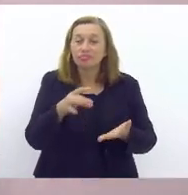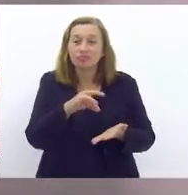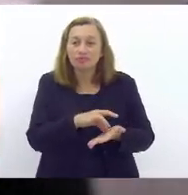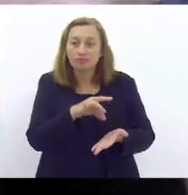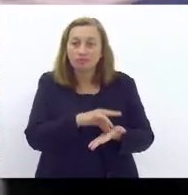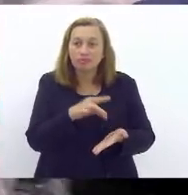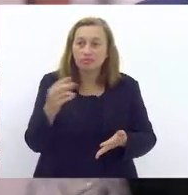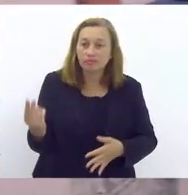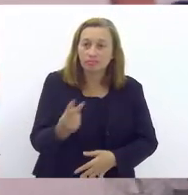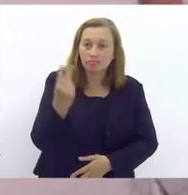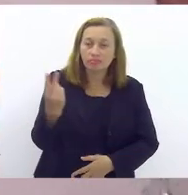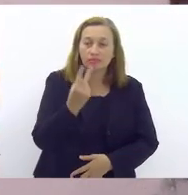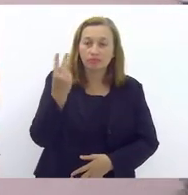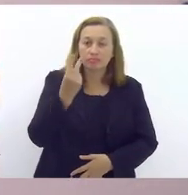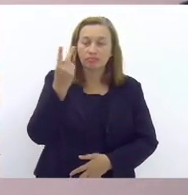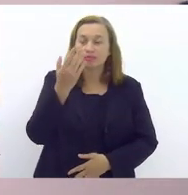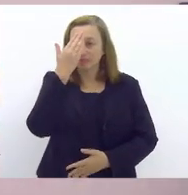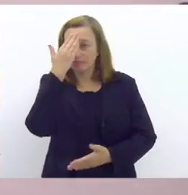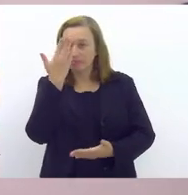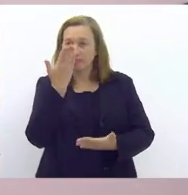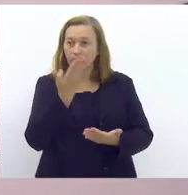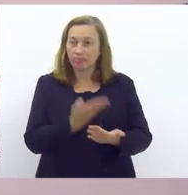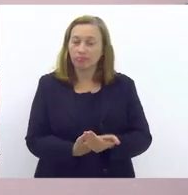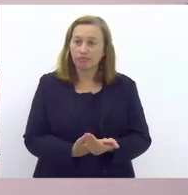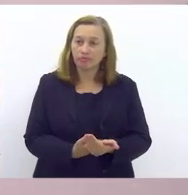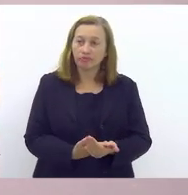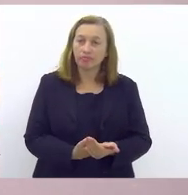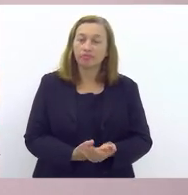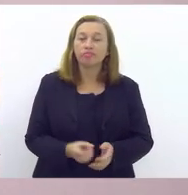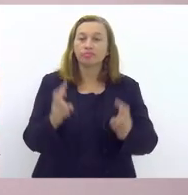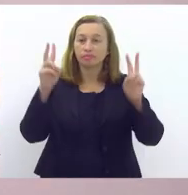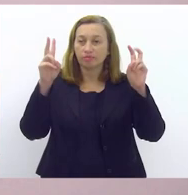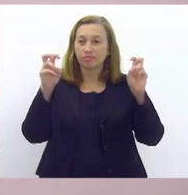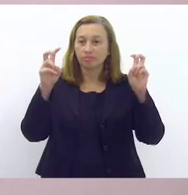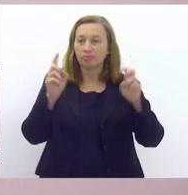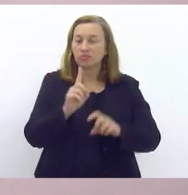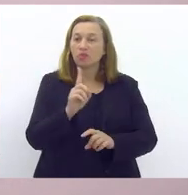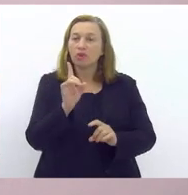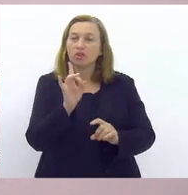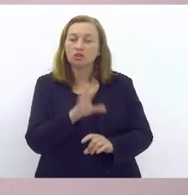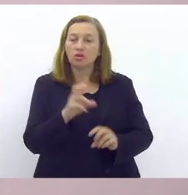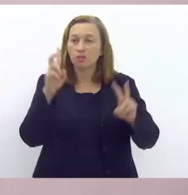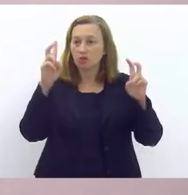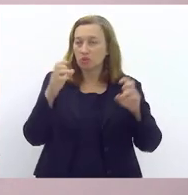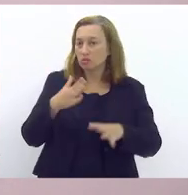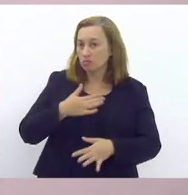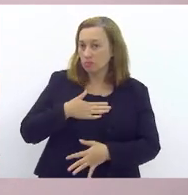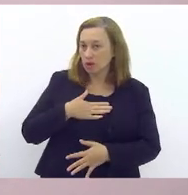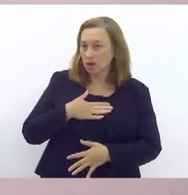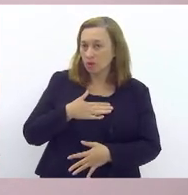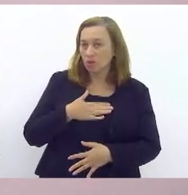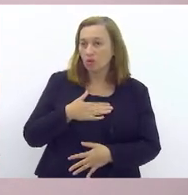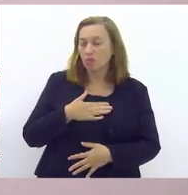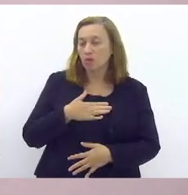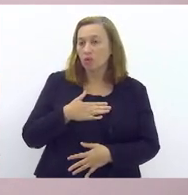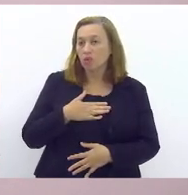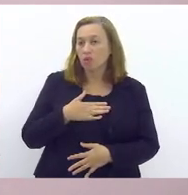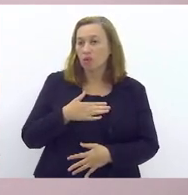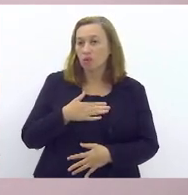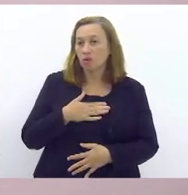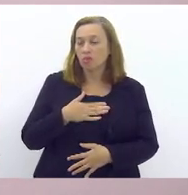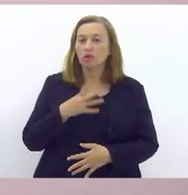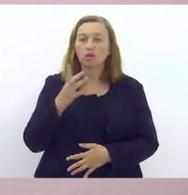seja valorizada. Eu acredito que esse assunto não é um assunto só meu, não é um assunto só